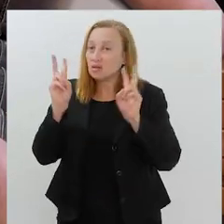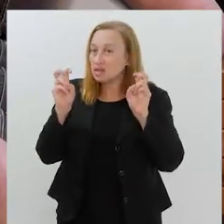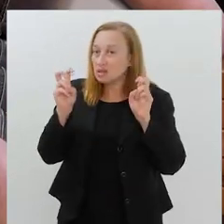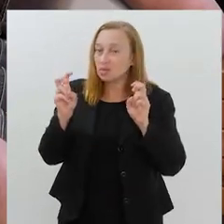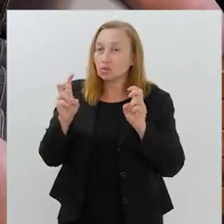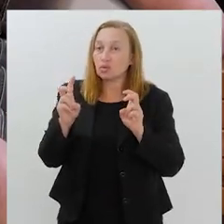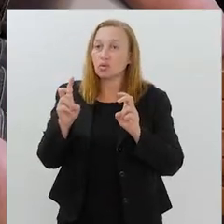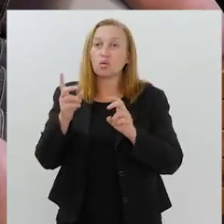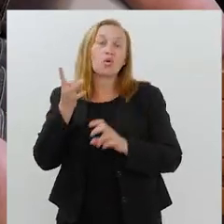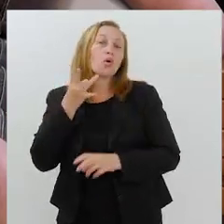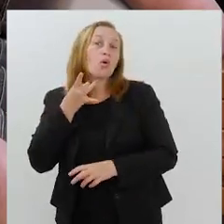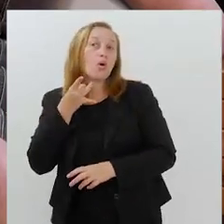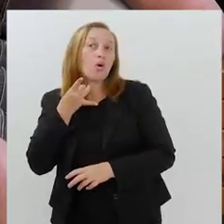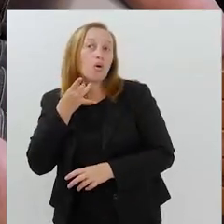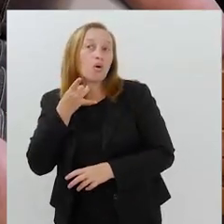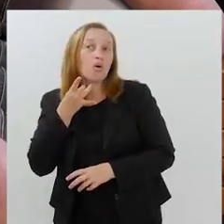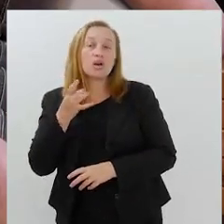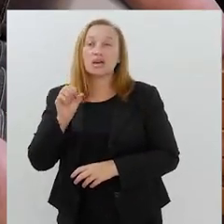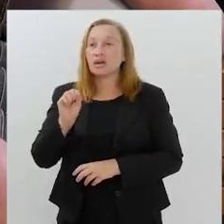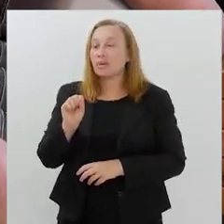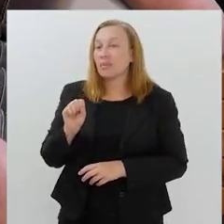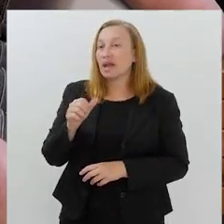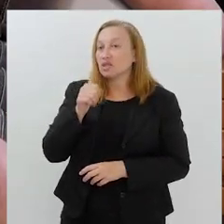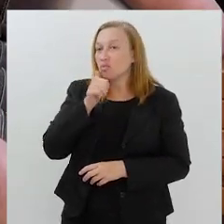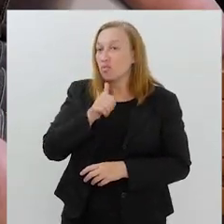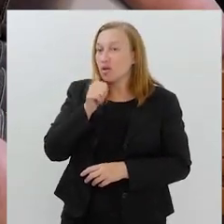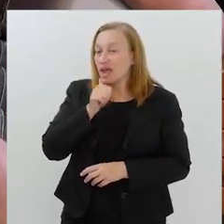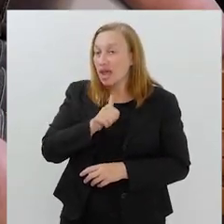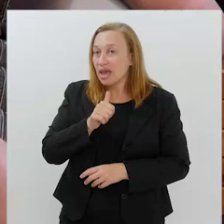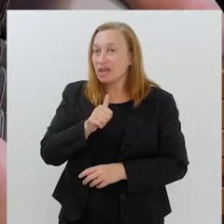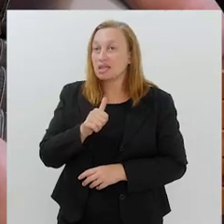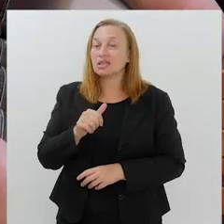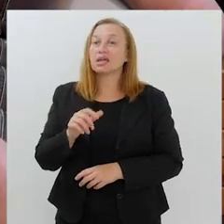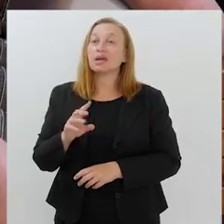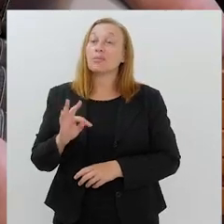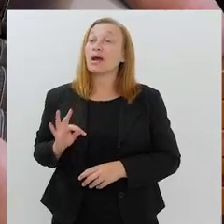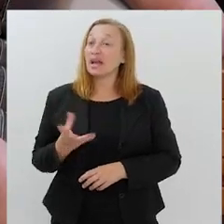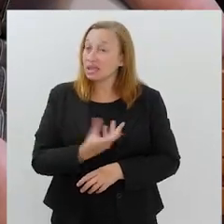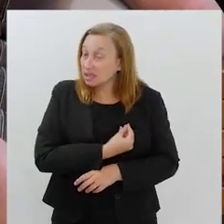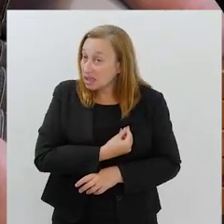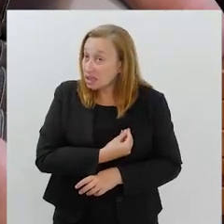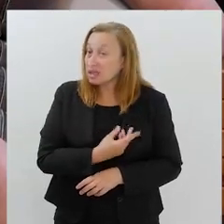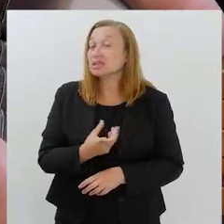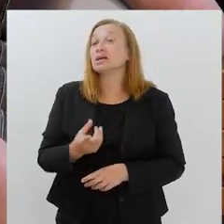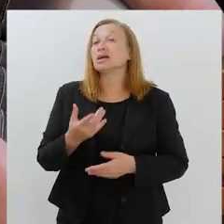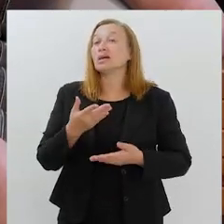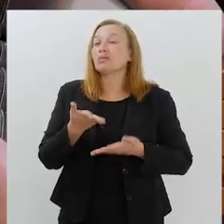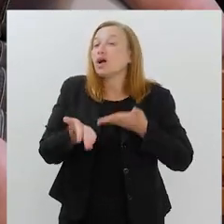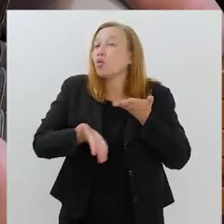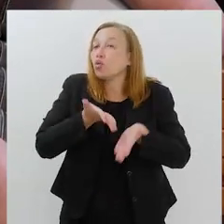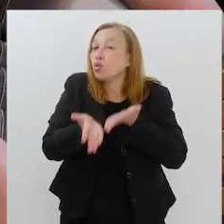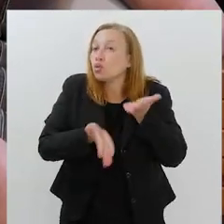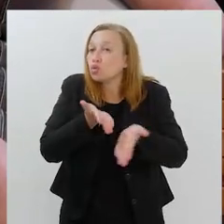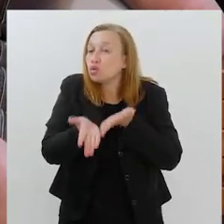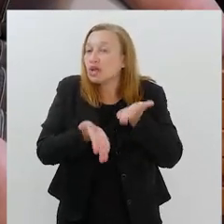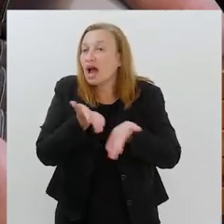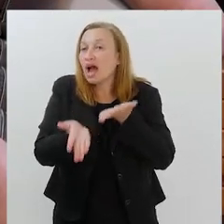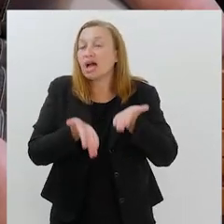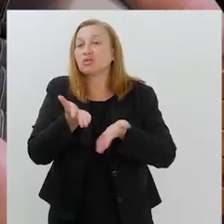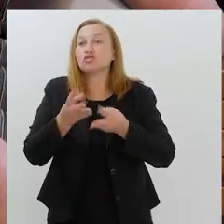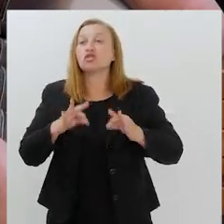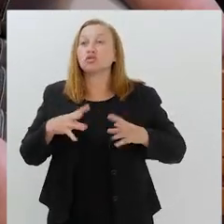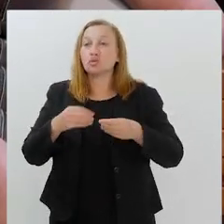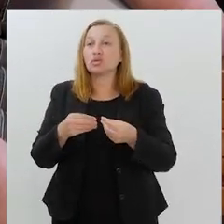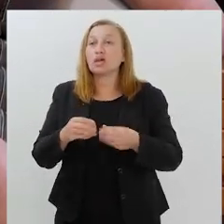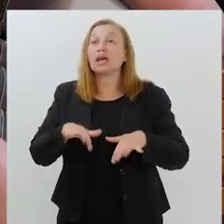né as questões hormonais para mulheres Sis para mulheres trans as questões da saúde reprodutiva do do Cuidado o cuidado que nos